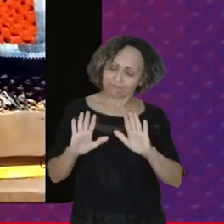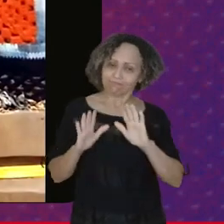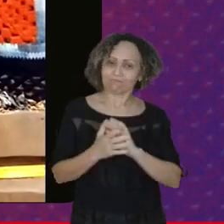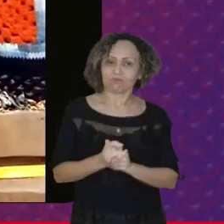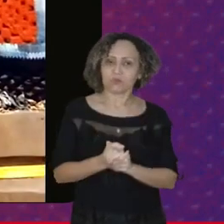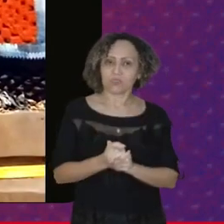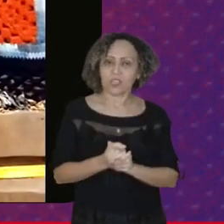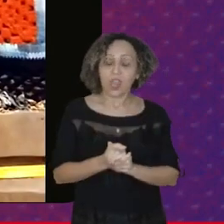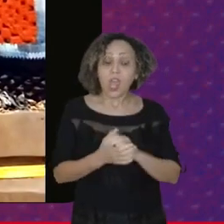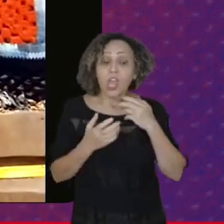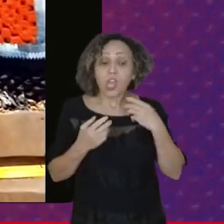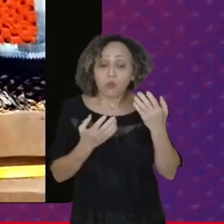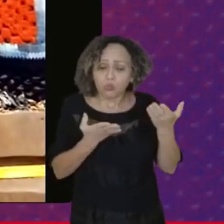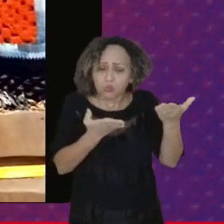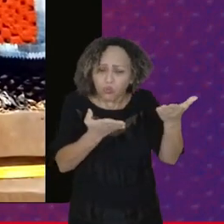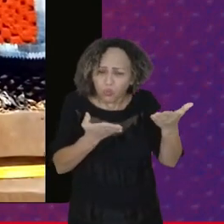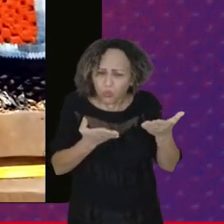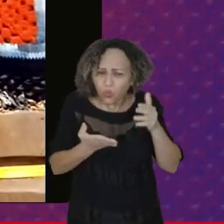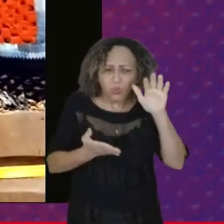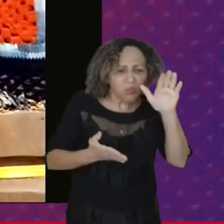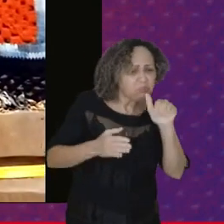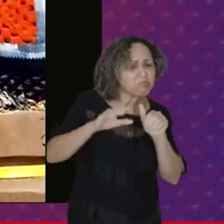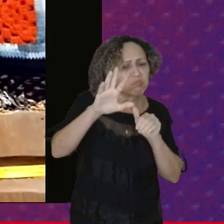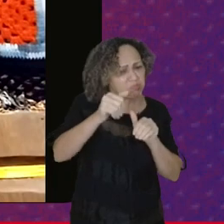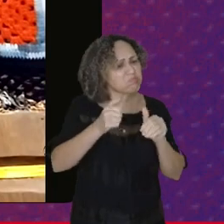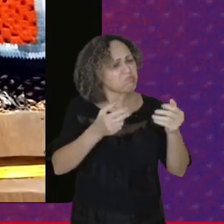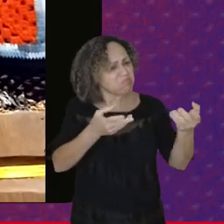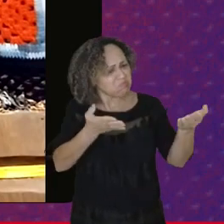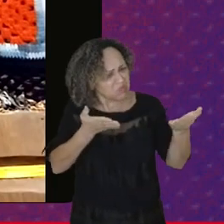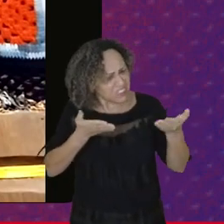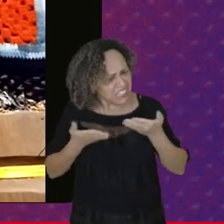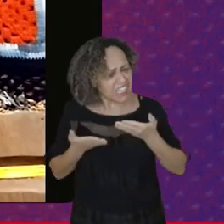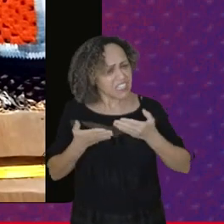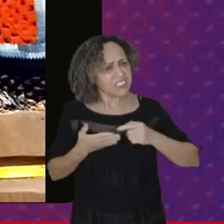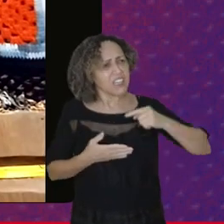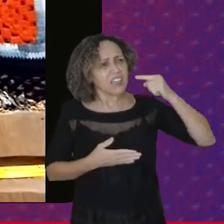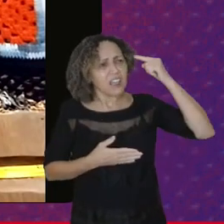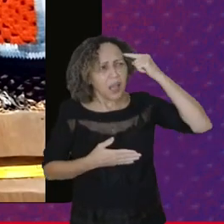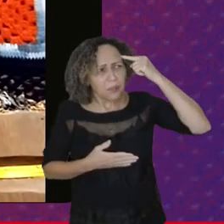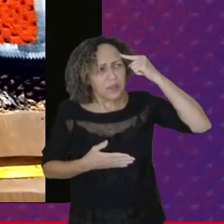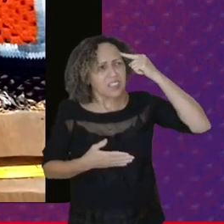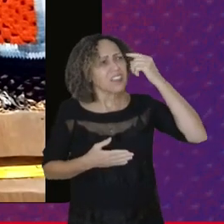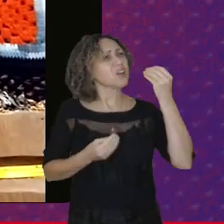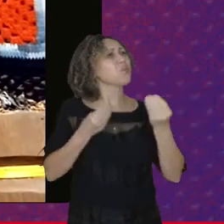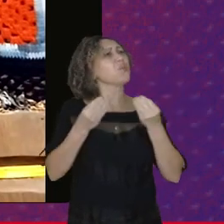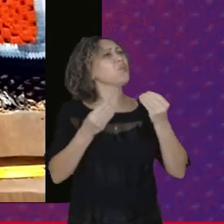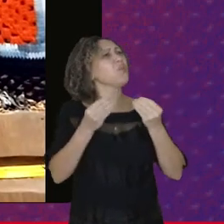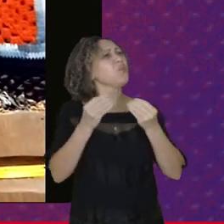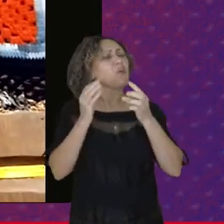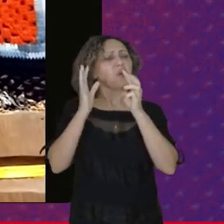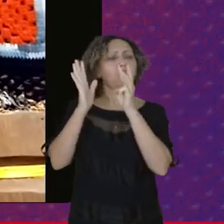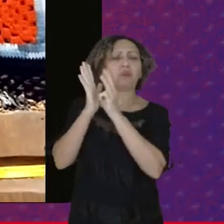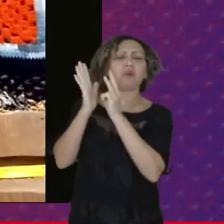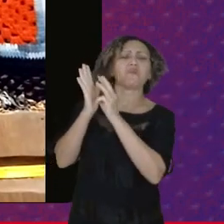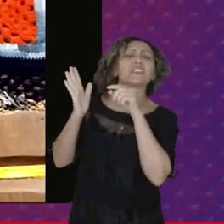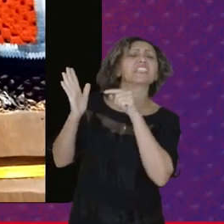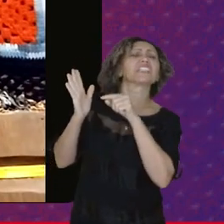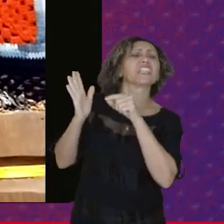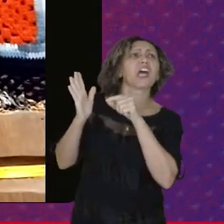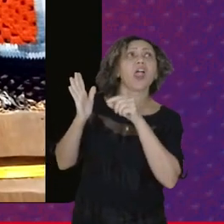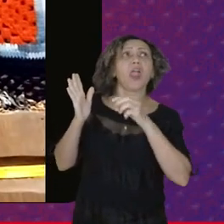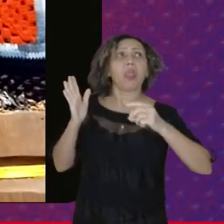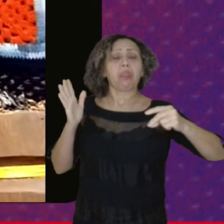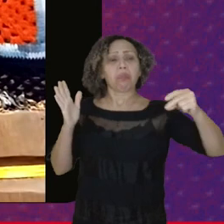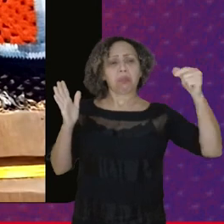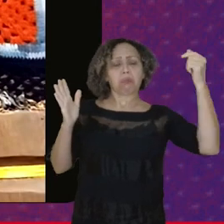eu convoco vocês a pensar os povos indígenas, não como povos indígenas do passado, que